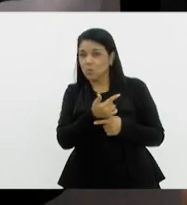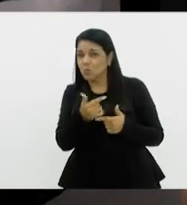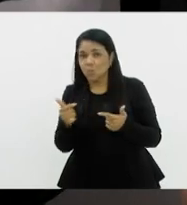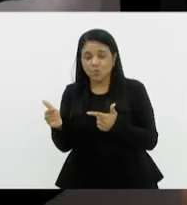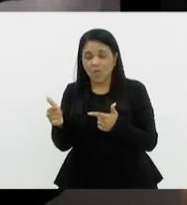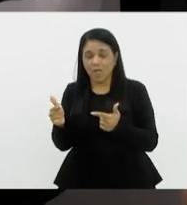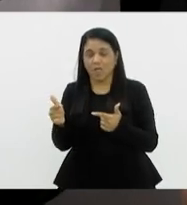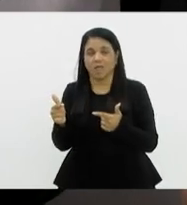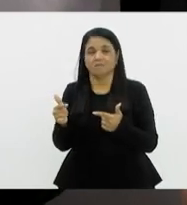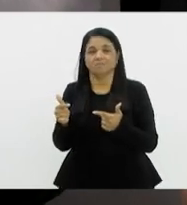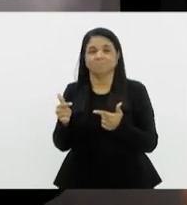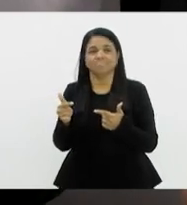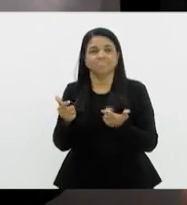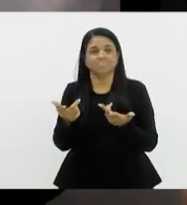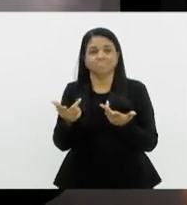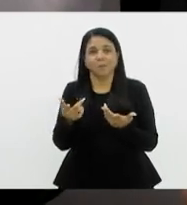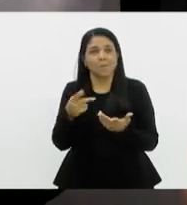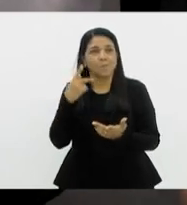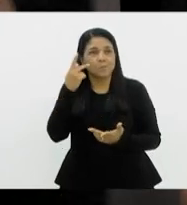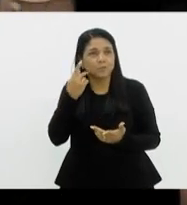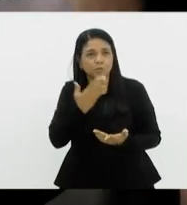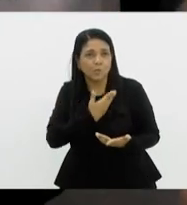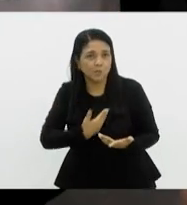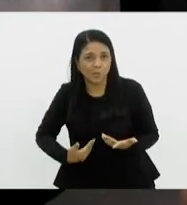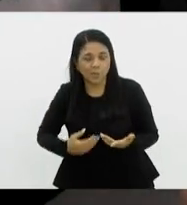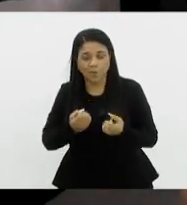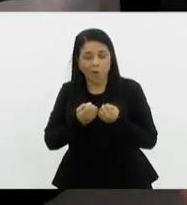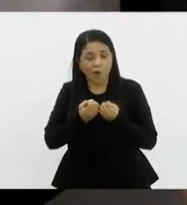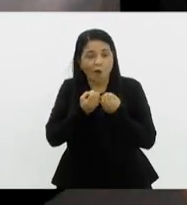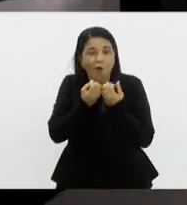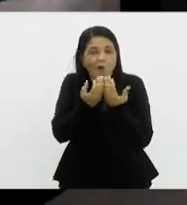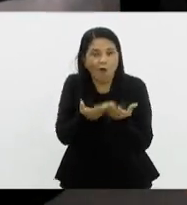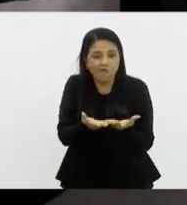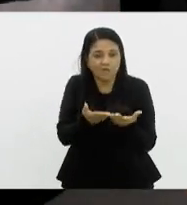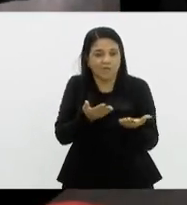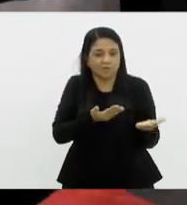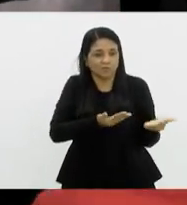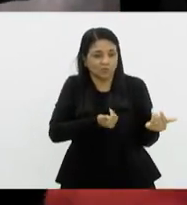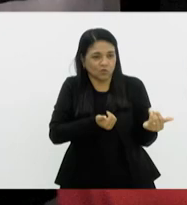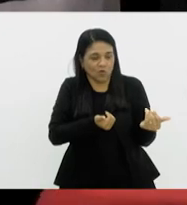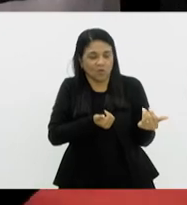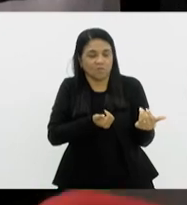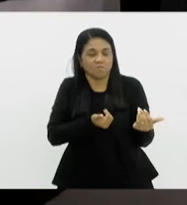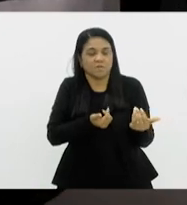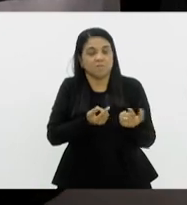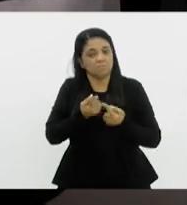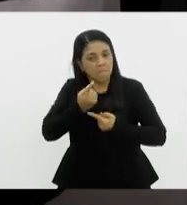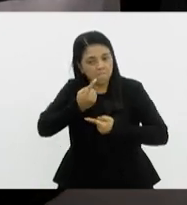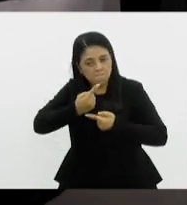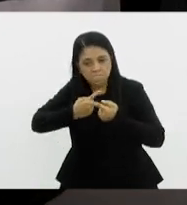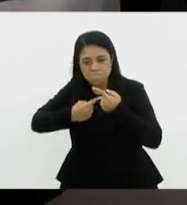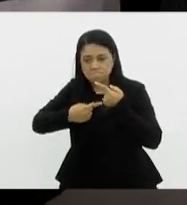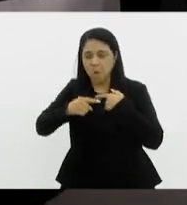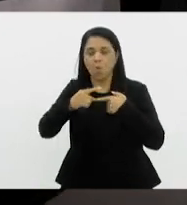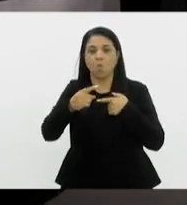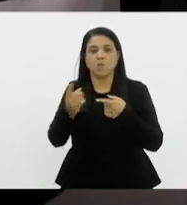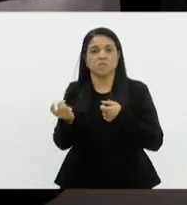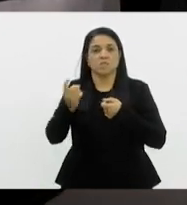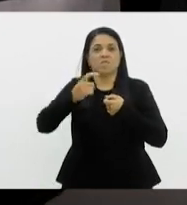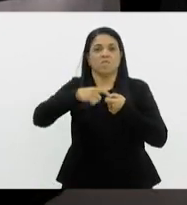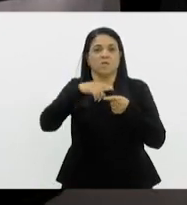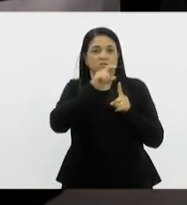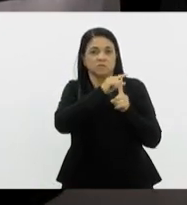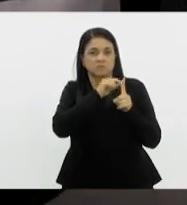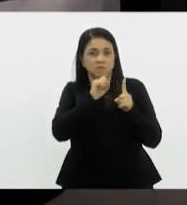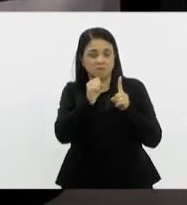equipamentos, políticas públicas para ofertar esse conjunto de jovens para recuperá-los e devolvê-los à sociedade, me parece uma